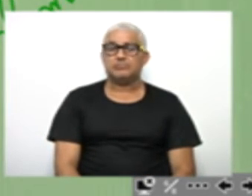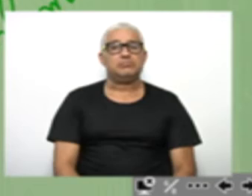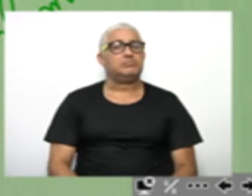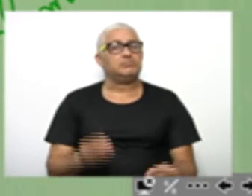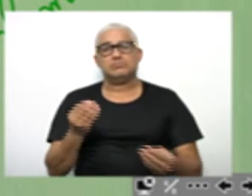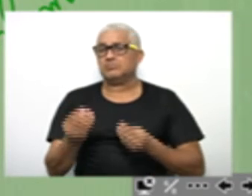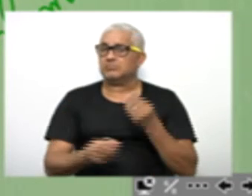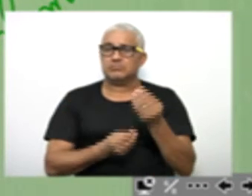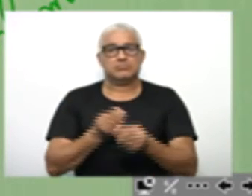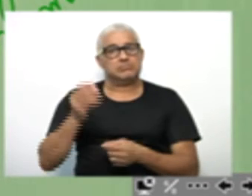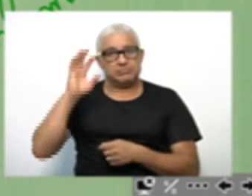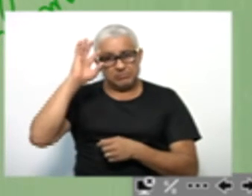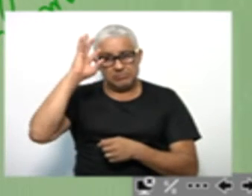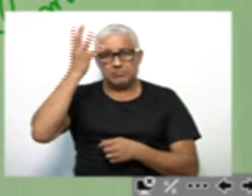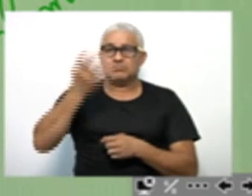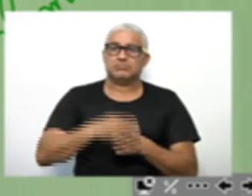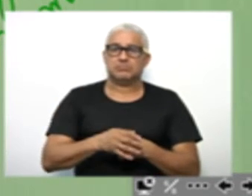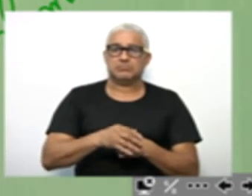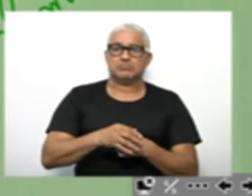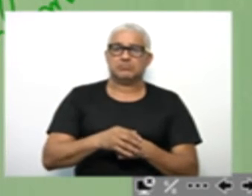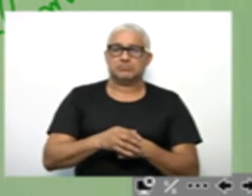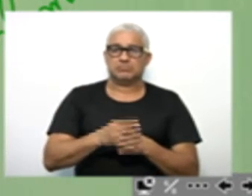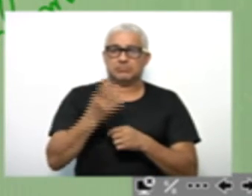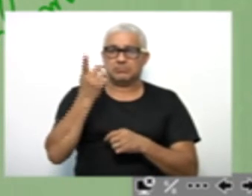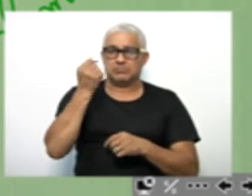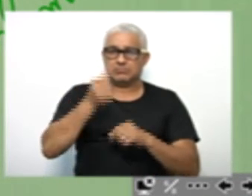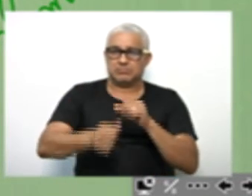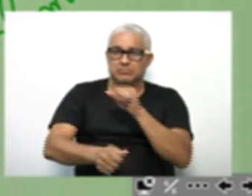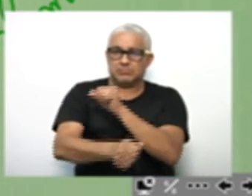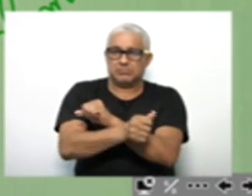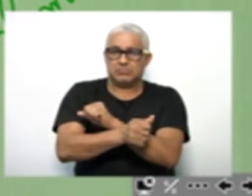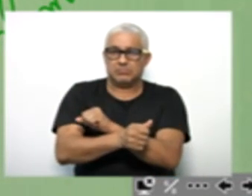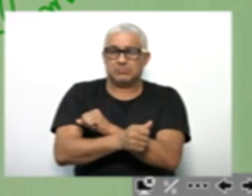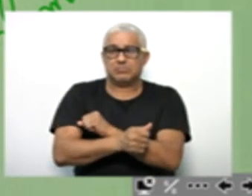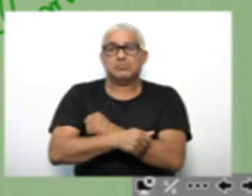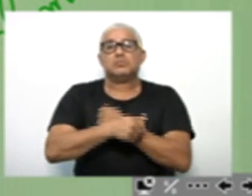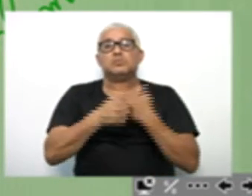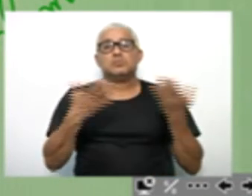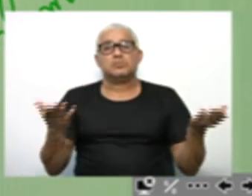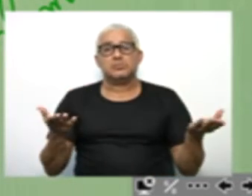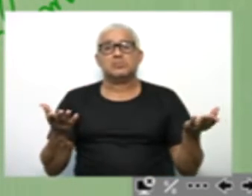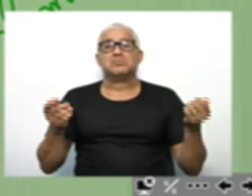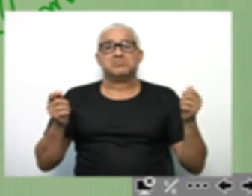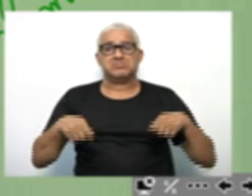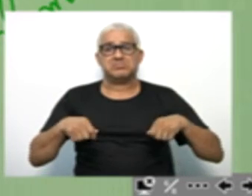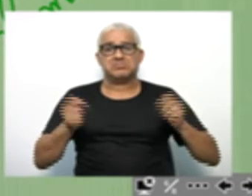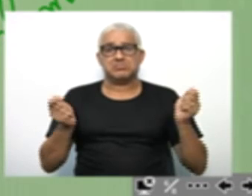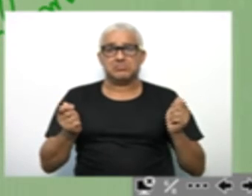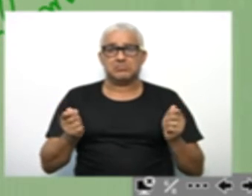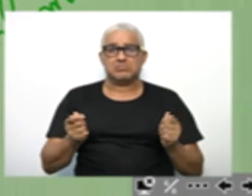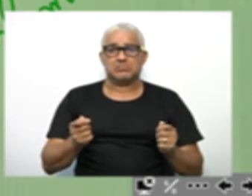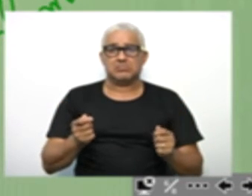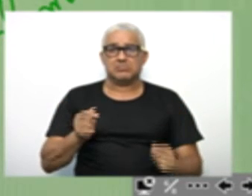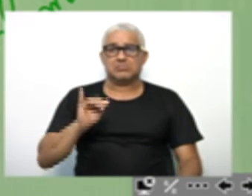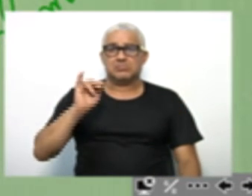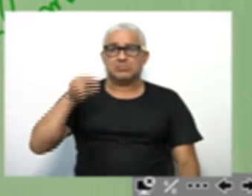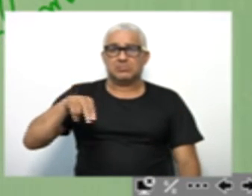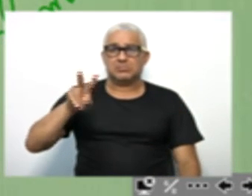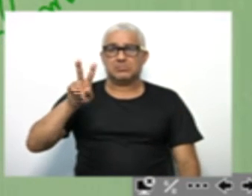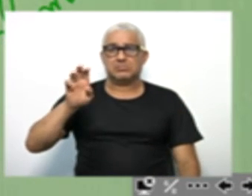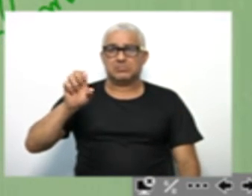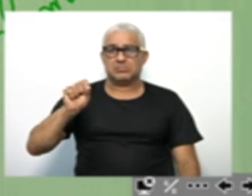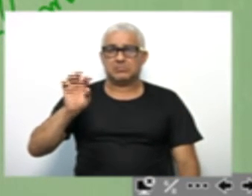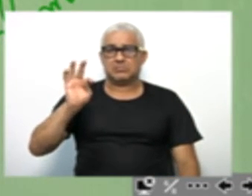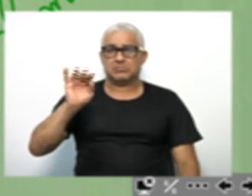como vai ocorrer esse investimento, qual a condição desse investimento, você vai poder resgatar esse